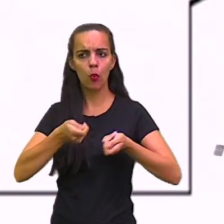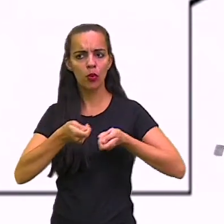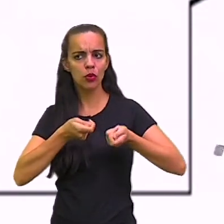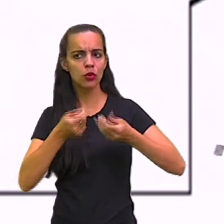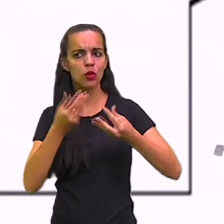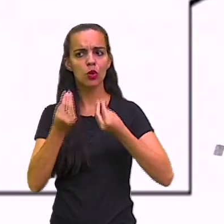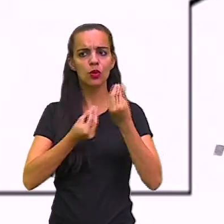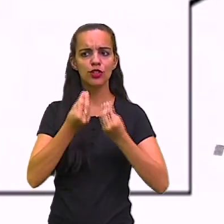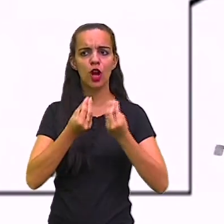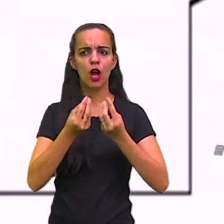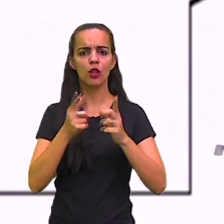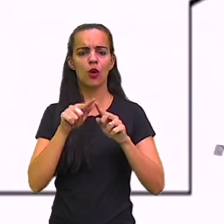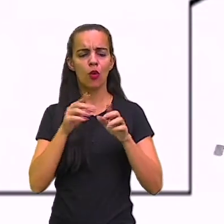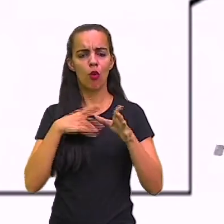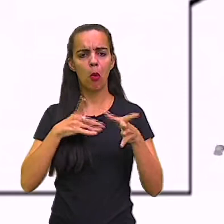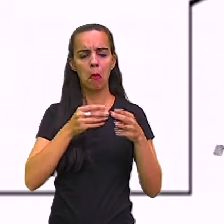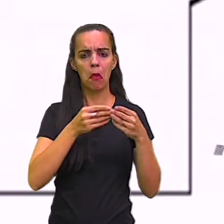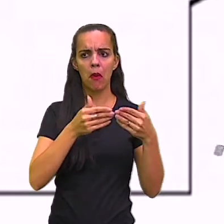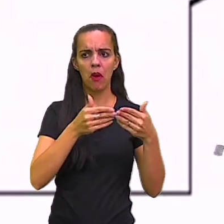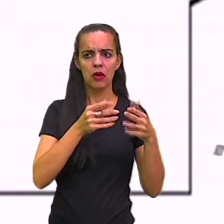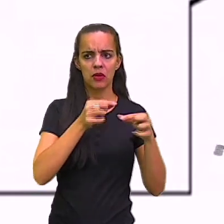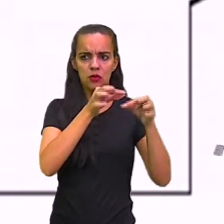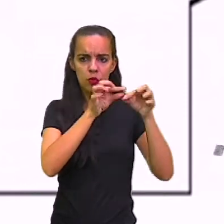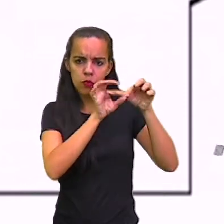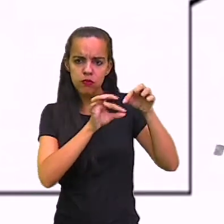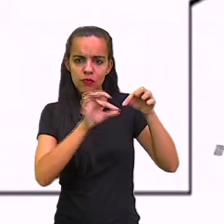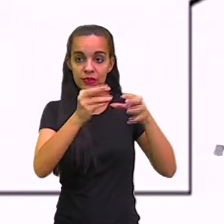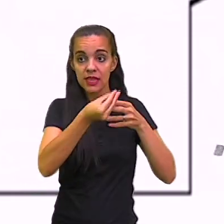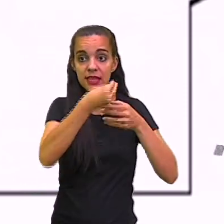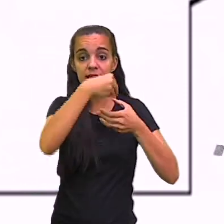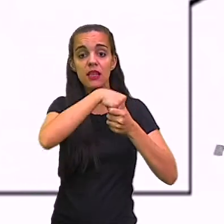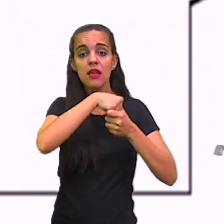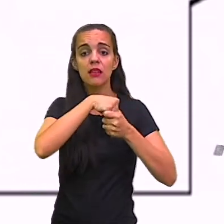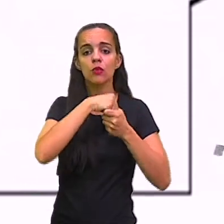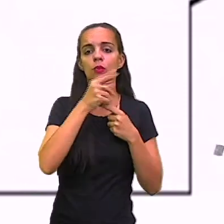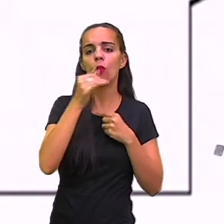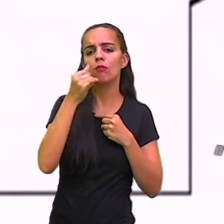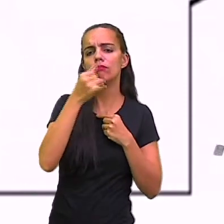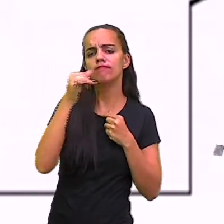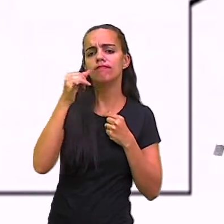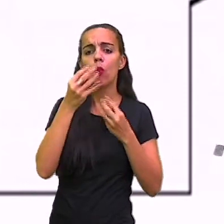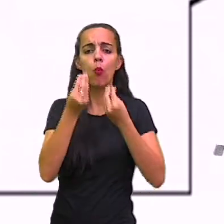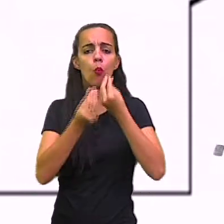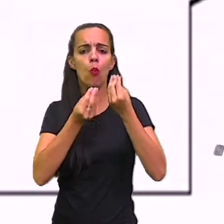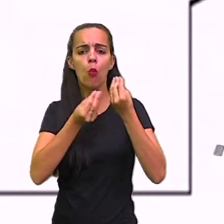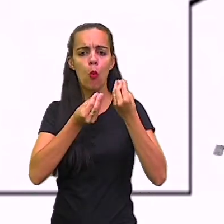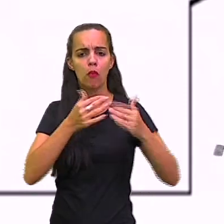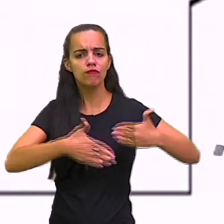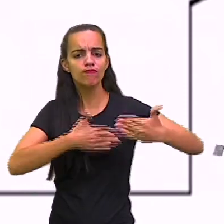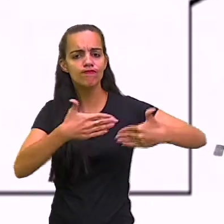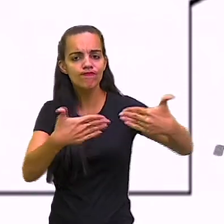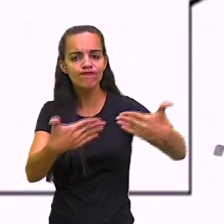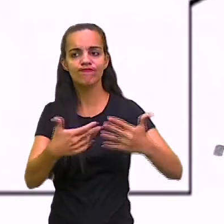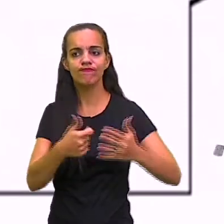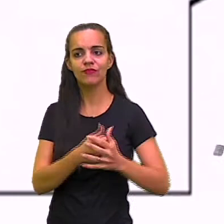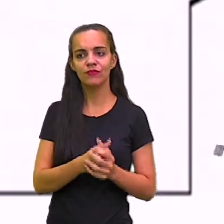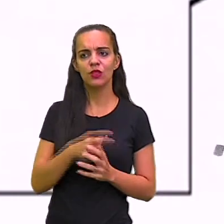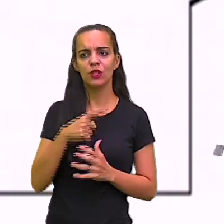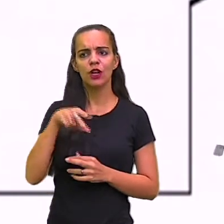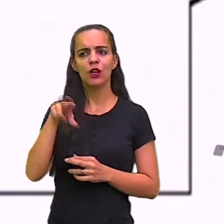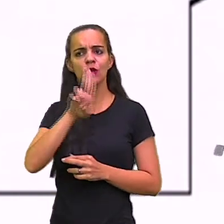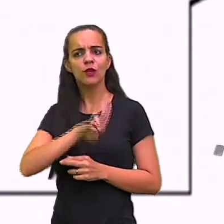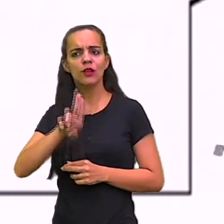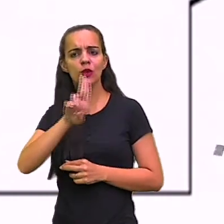formando um caminho fechado e vão produzir uma corrente elétrica se você coisas elétricos são